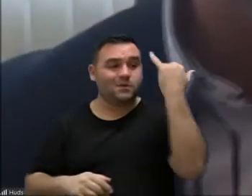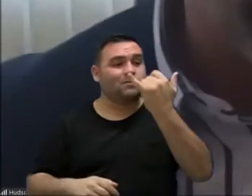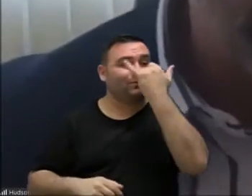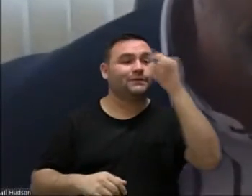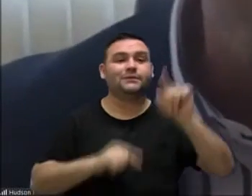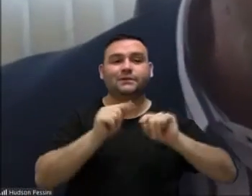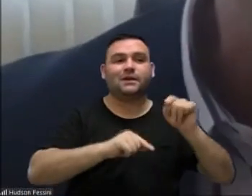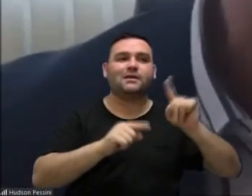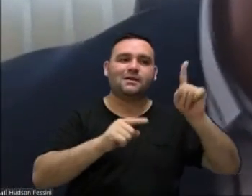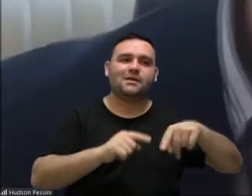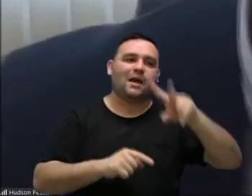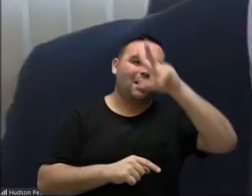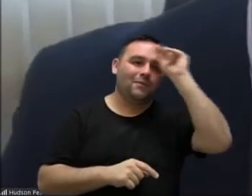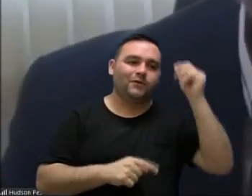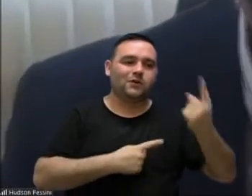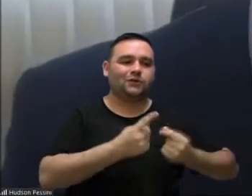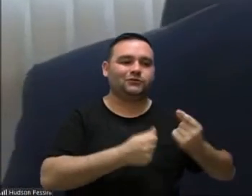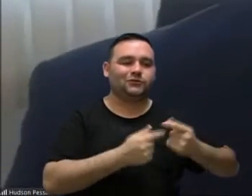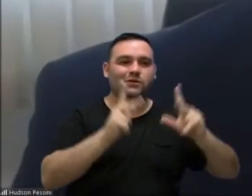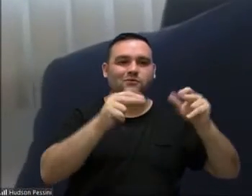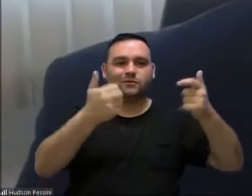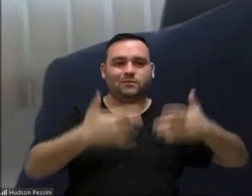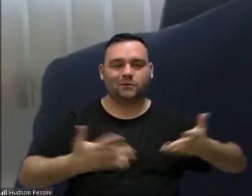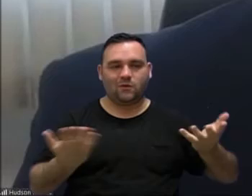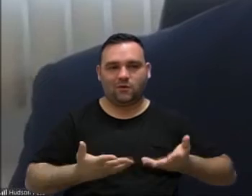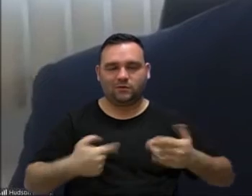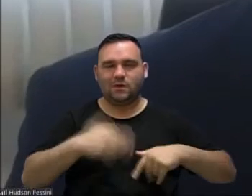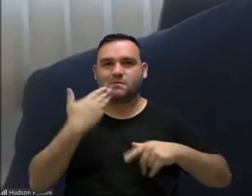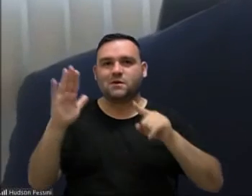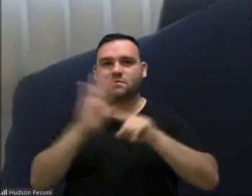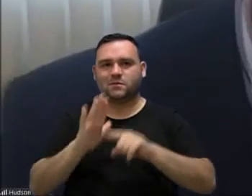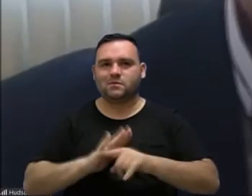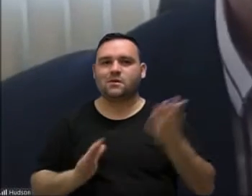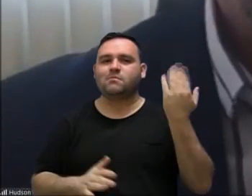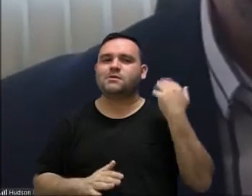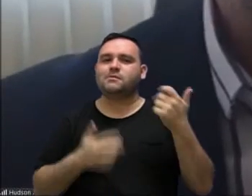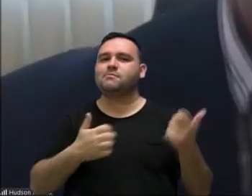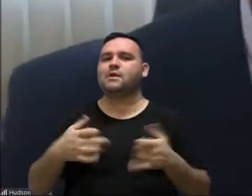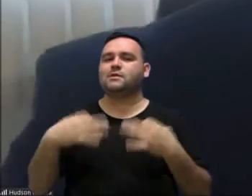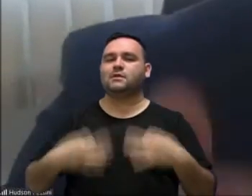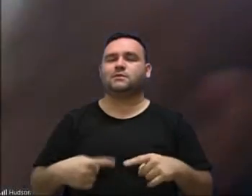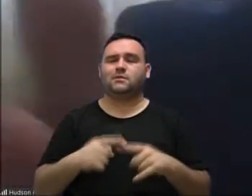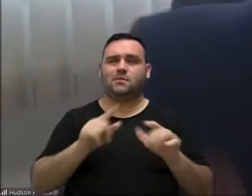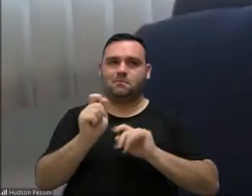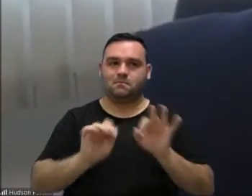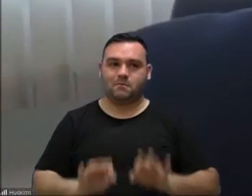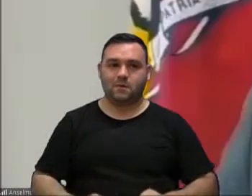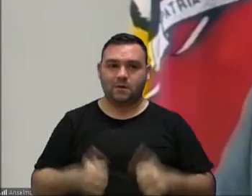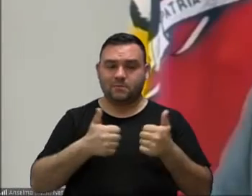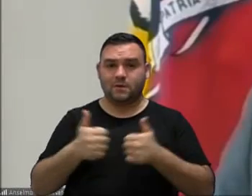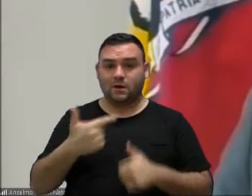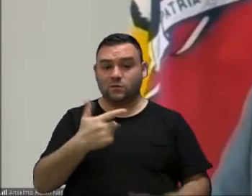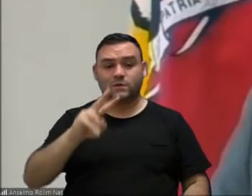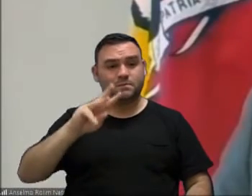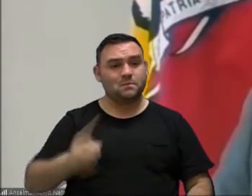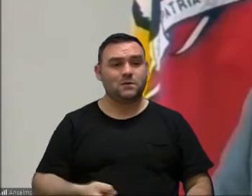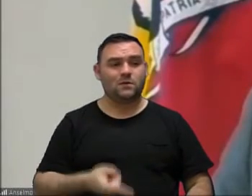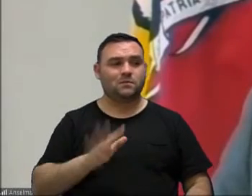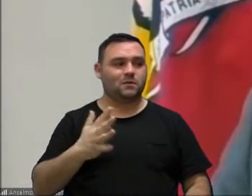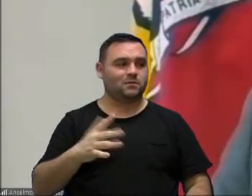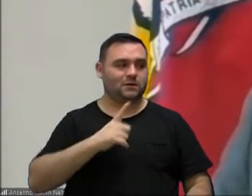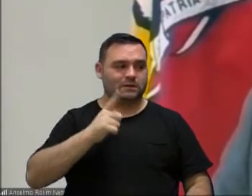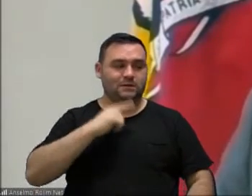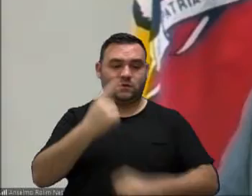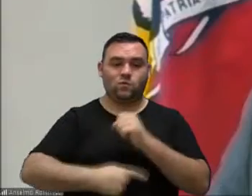ferra os cofres públicos como o Pérex fez um requerimento muito bem elaborado em torno de 2 milhões de reais de